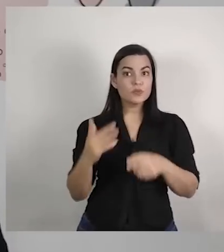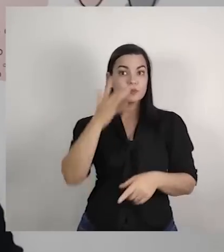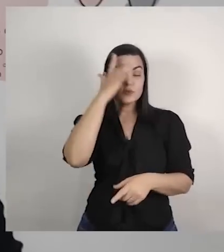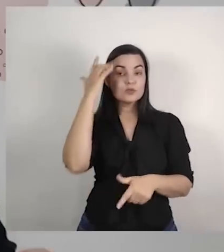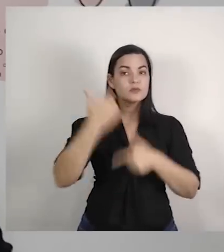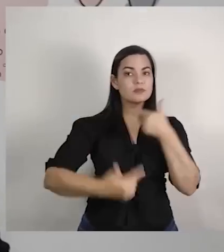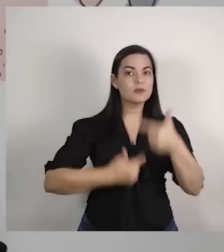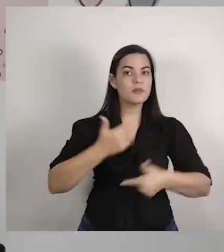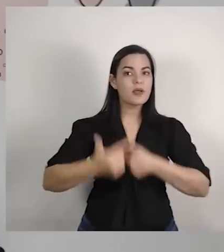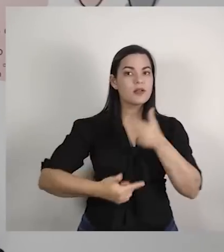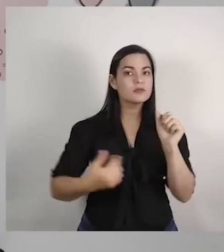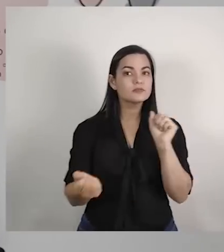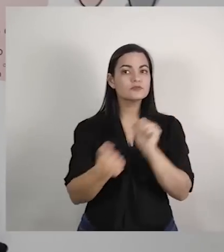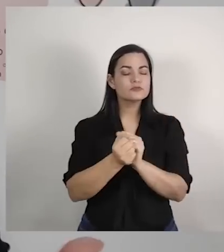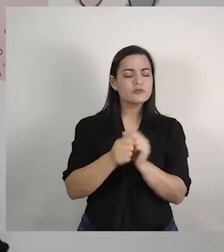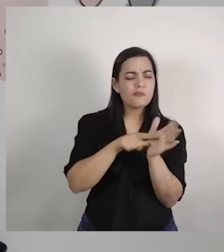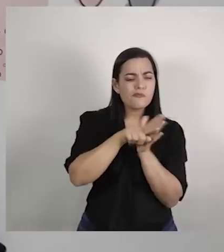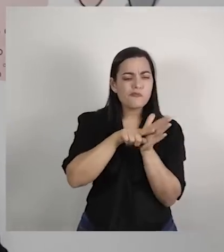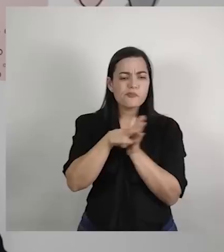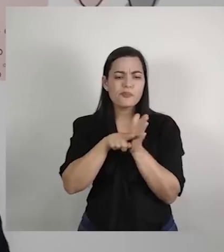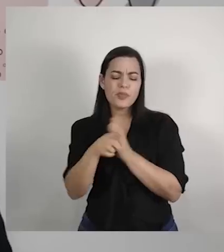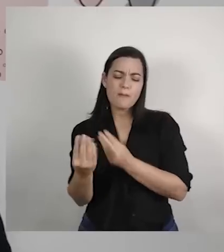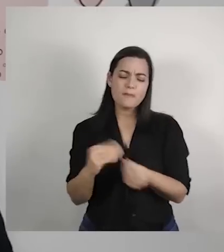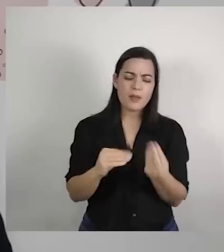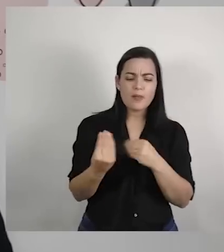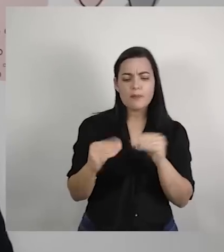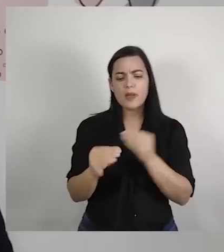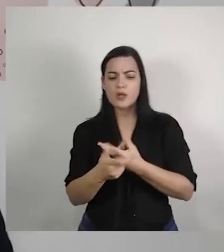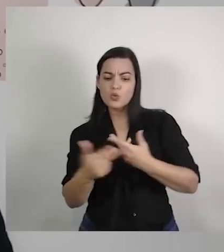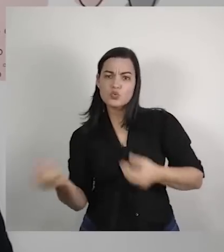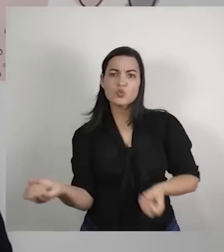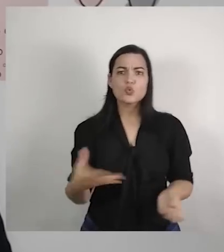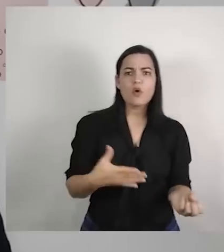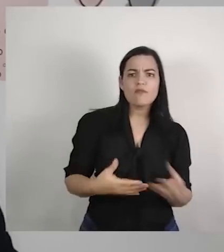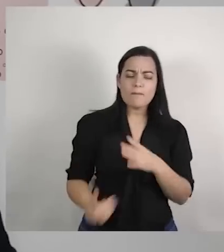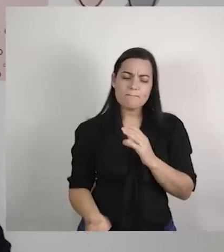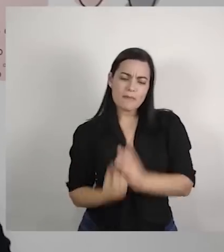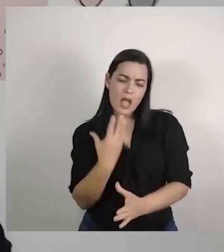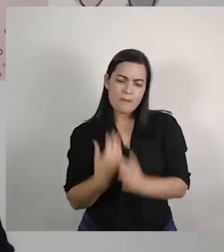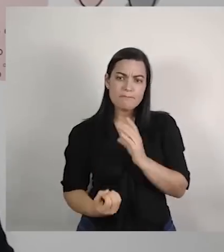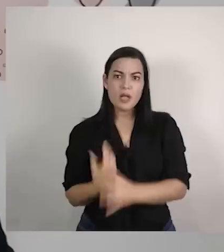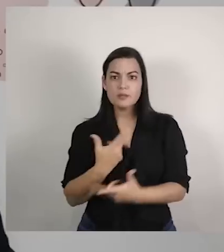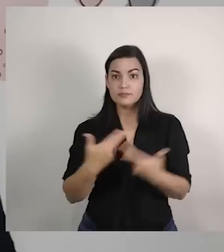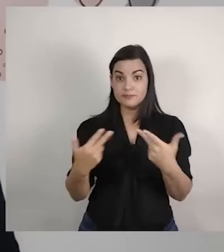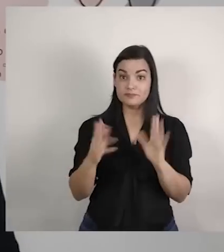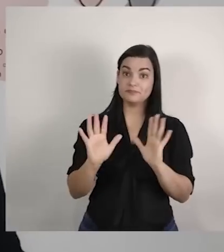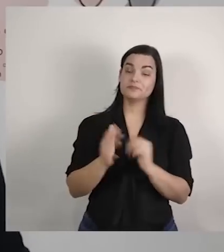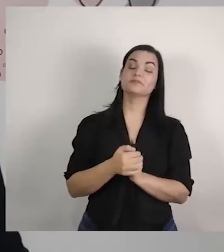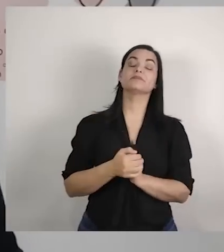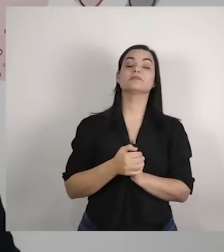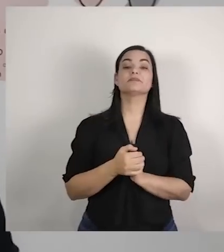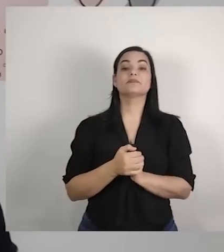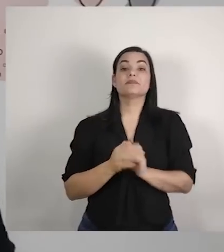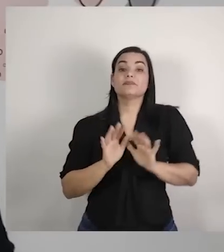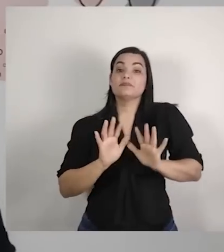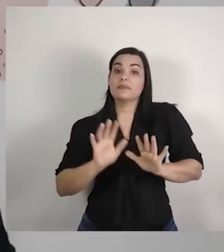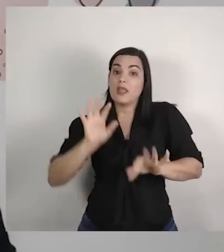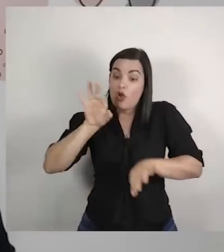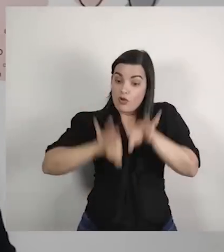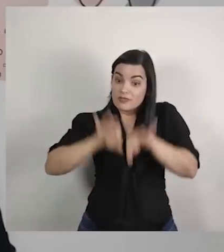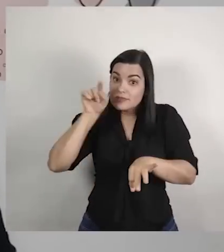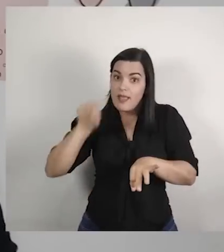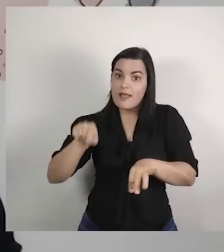por lá, investigando e tentando construir coisas novas, hein? Vamos lá. Foi nesta